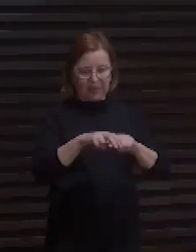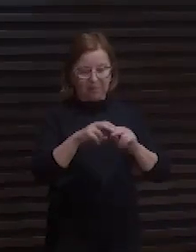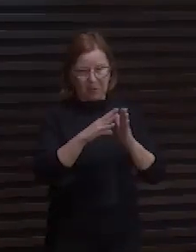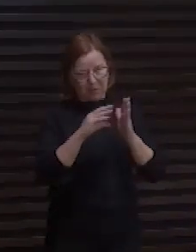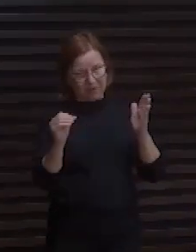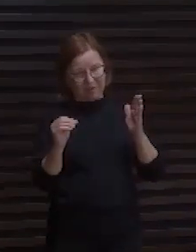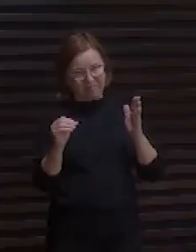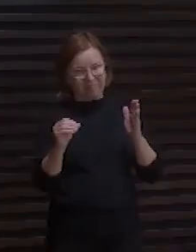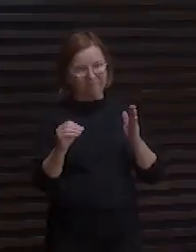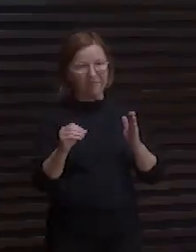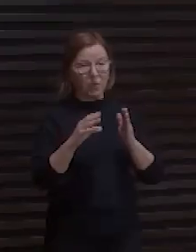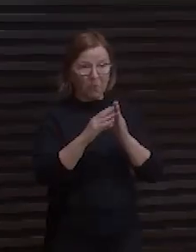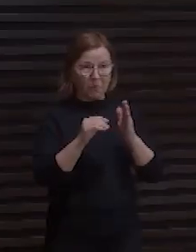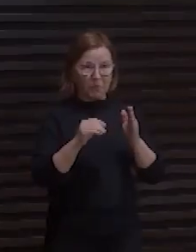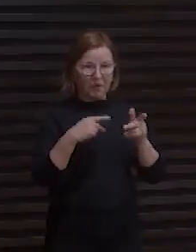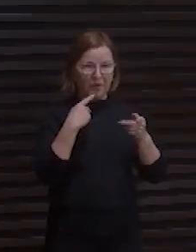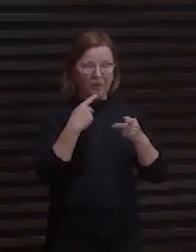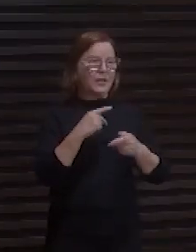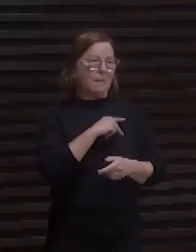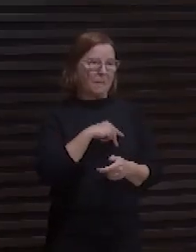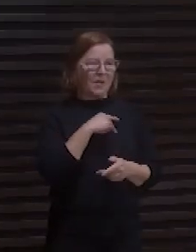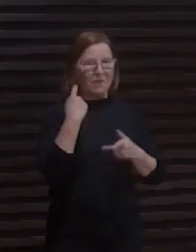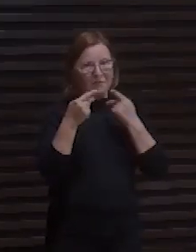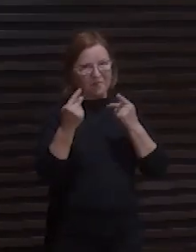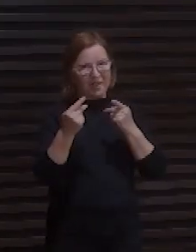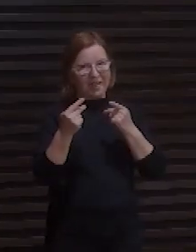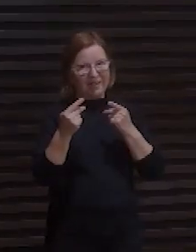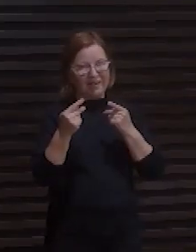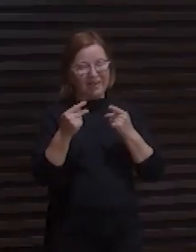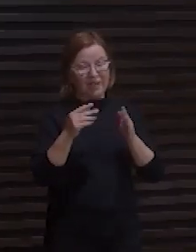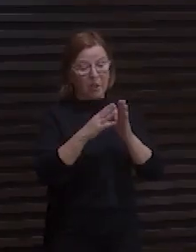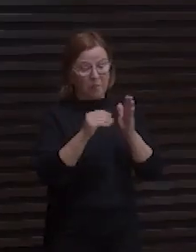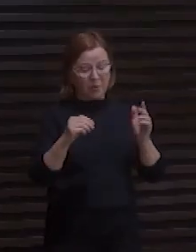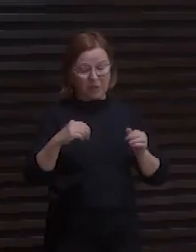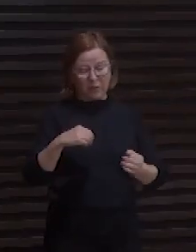que Paulo está se referindo é o do mundo, que no grego é aion.